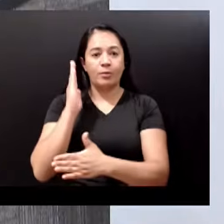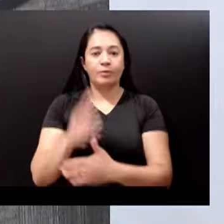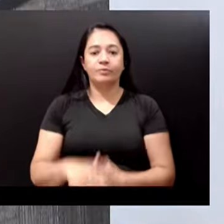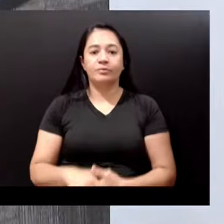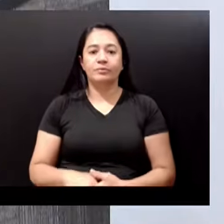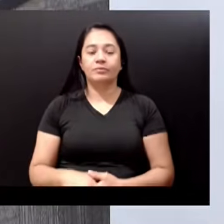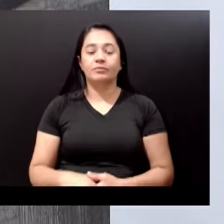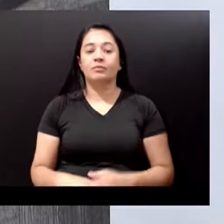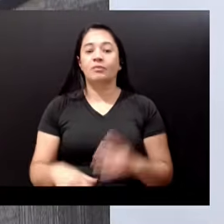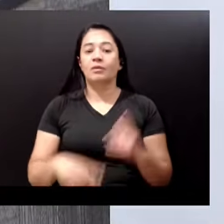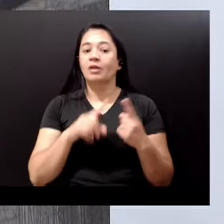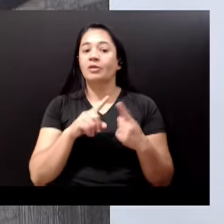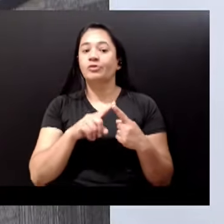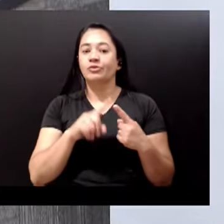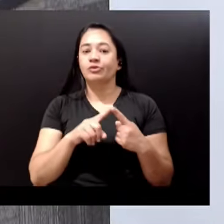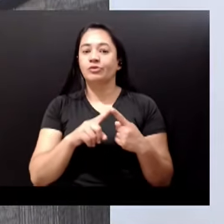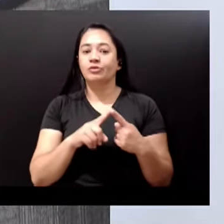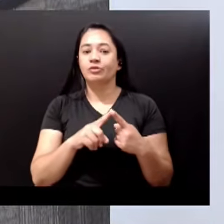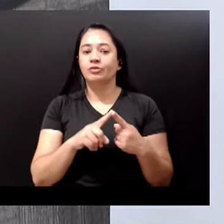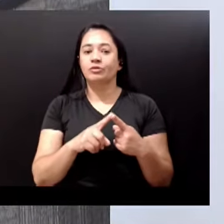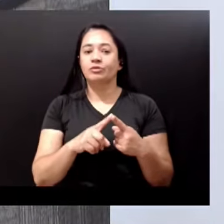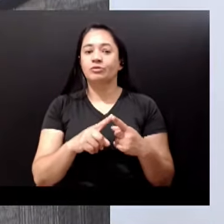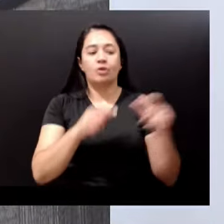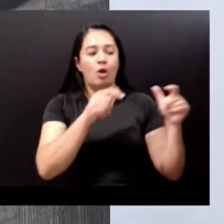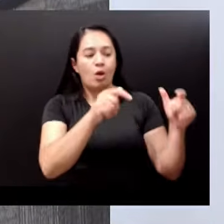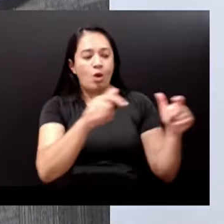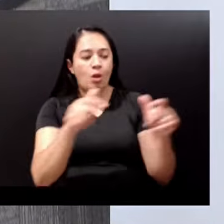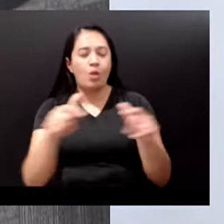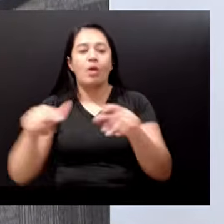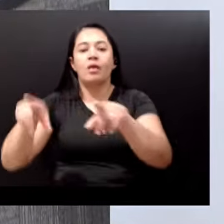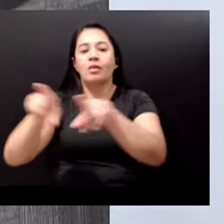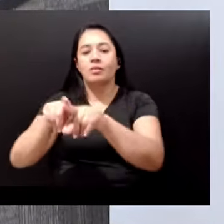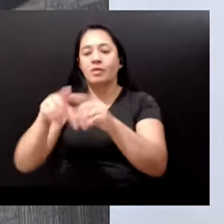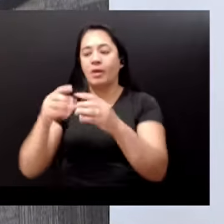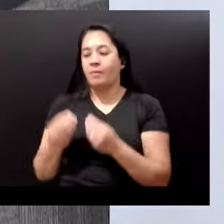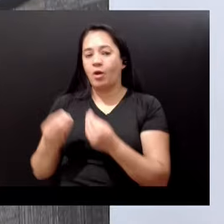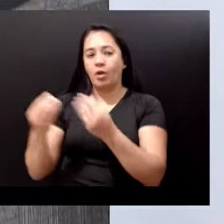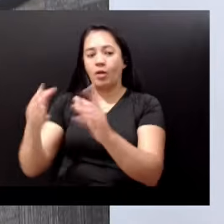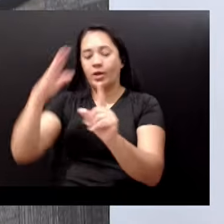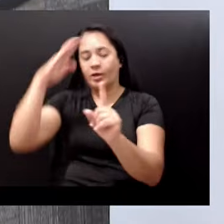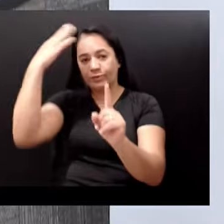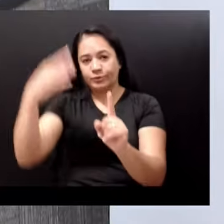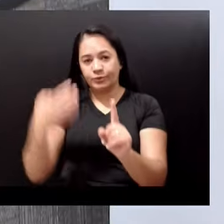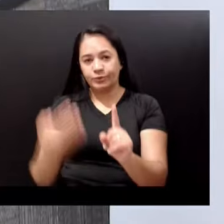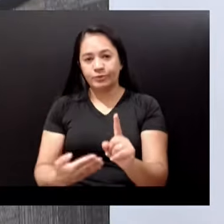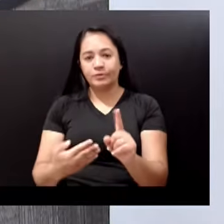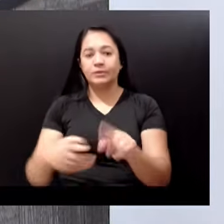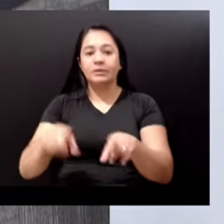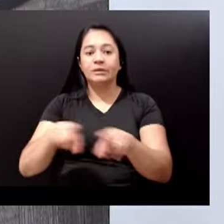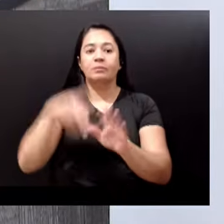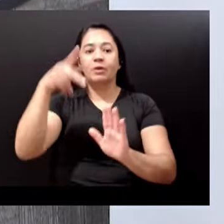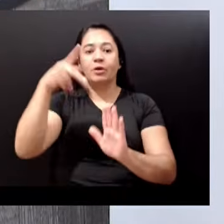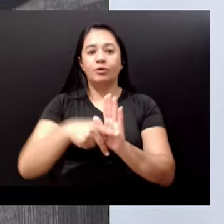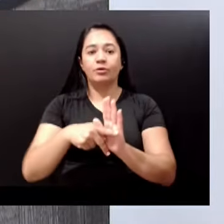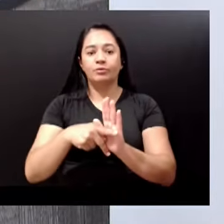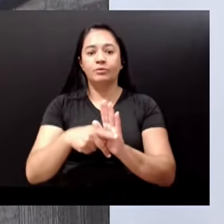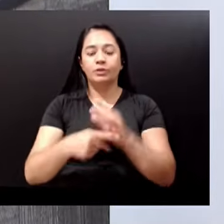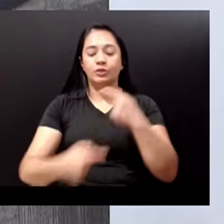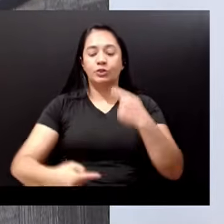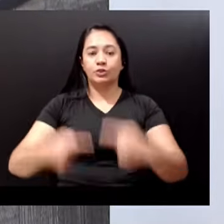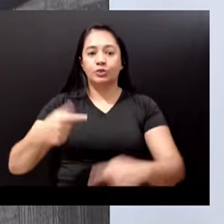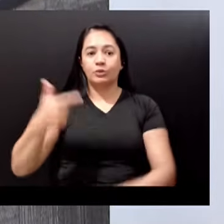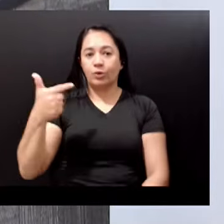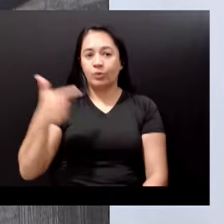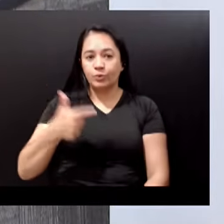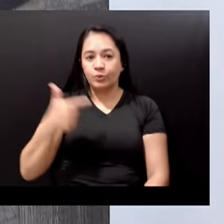tínhamos denominações de logradouros e também a concessão de honrarias, além do projeto em segunda discussão, ou seja, a discussão do